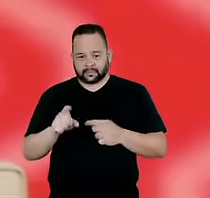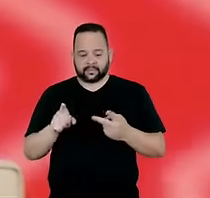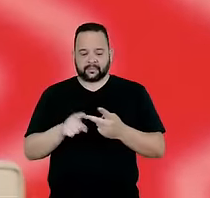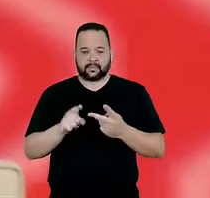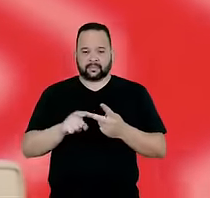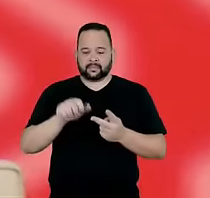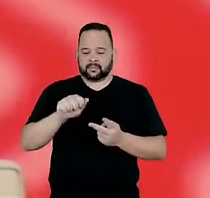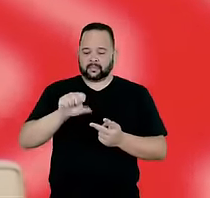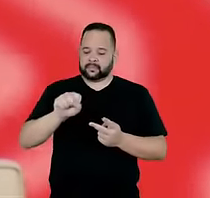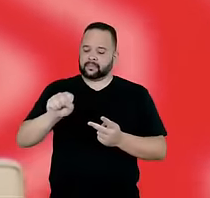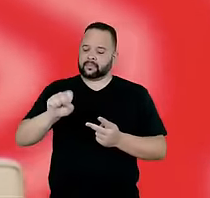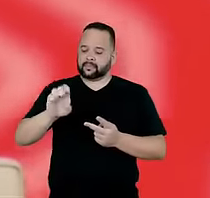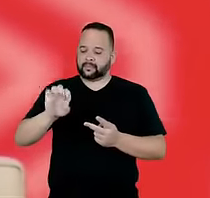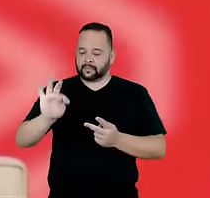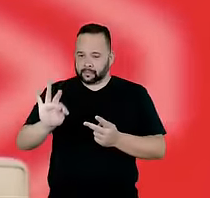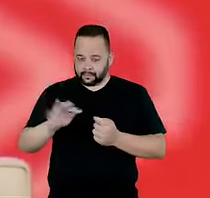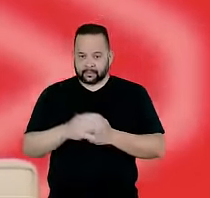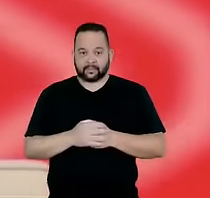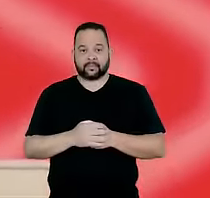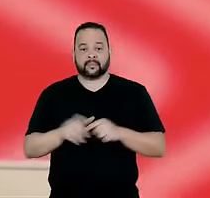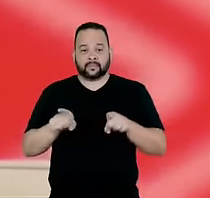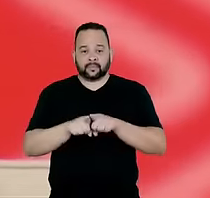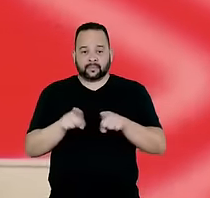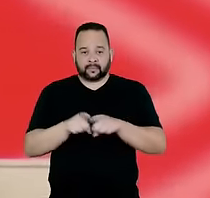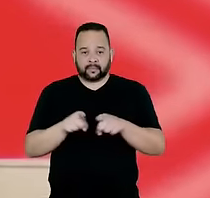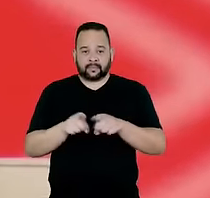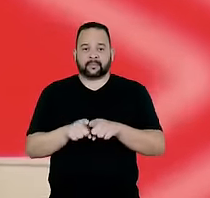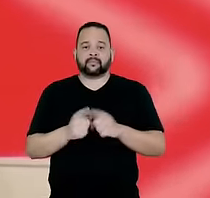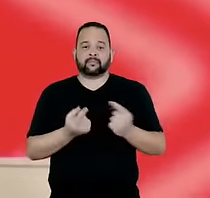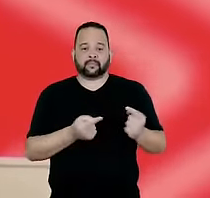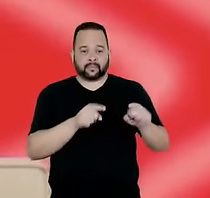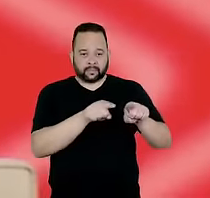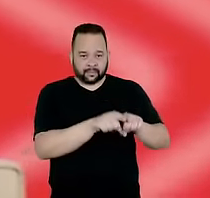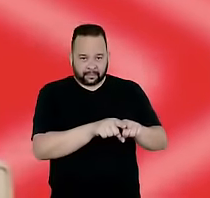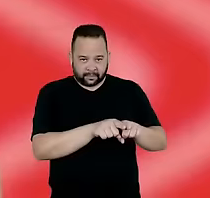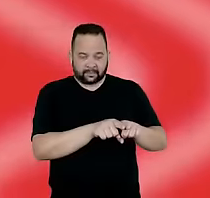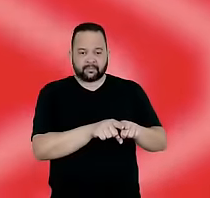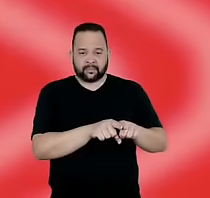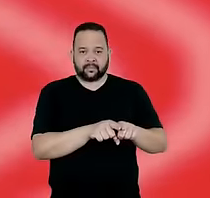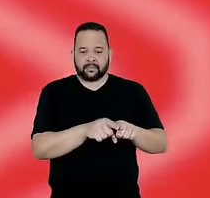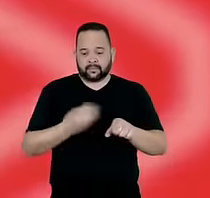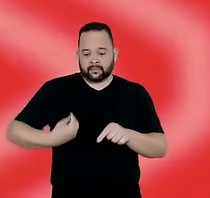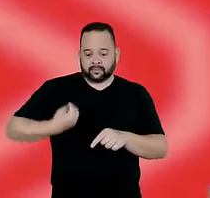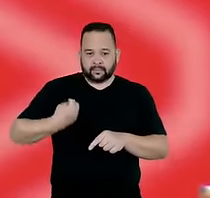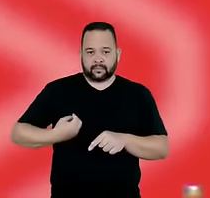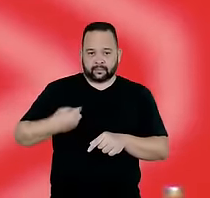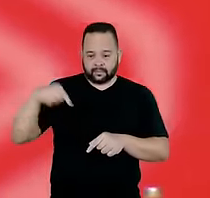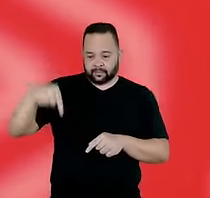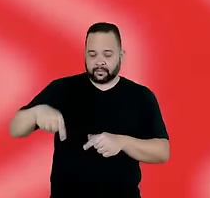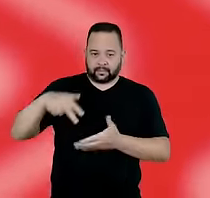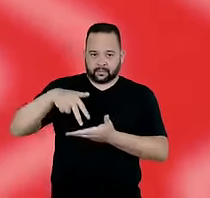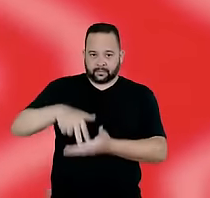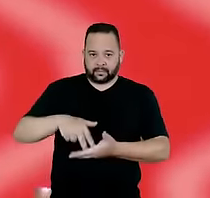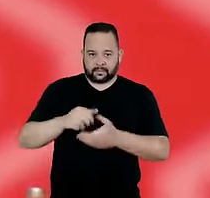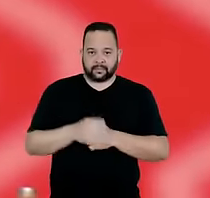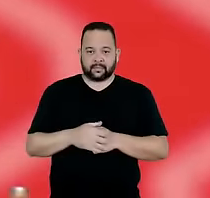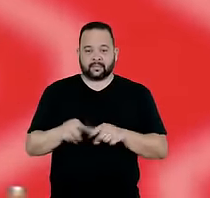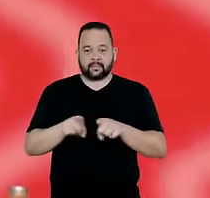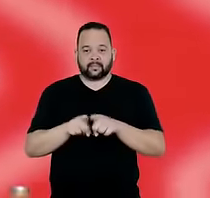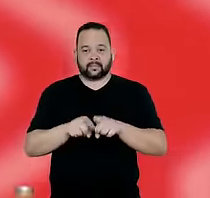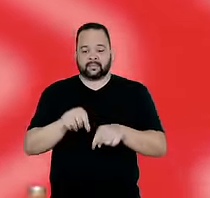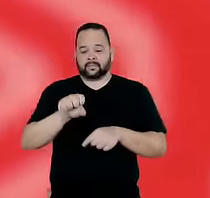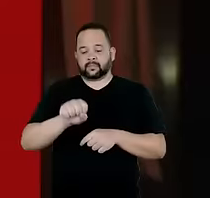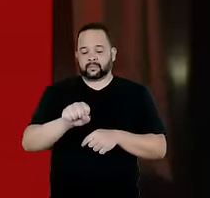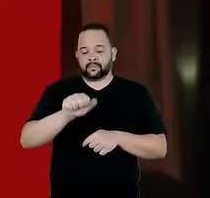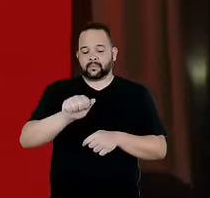aos parceiros Raduan da genoa que o Bruno comentou aqui eh o Salomão da nor asset